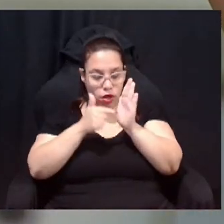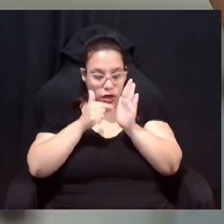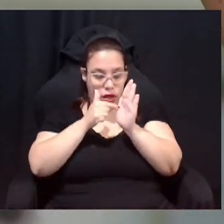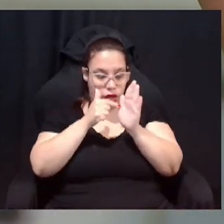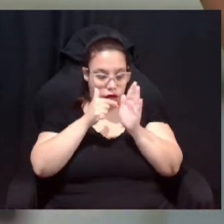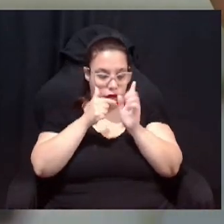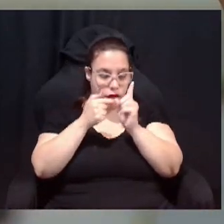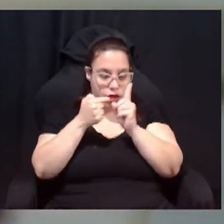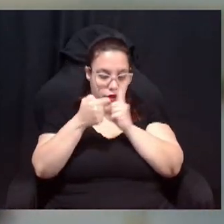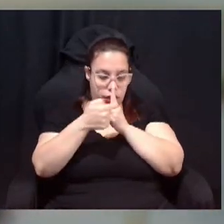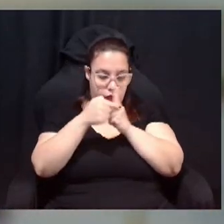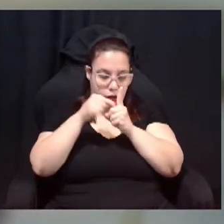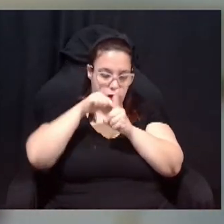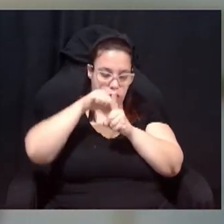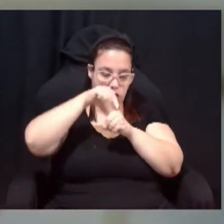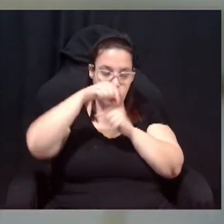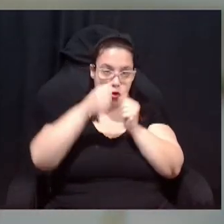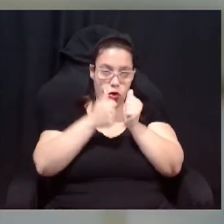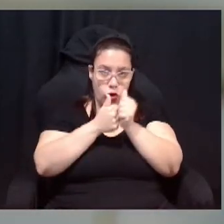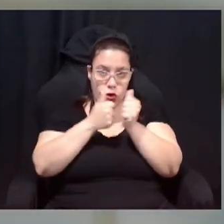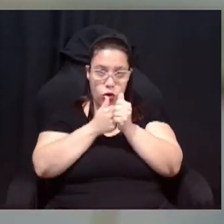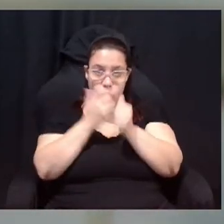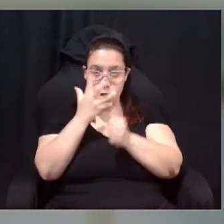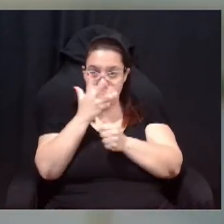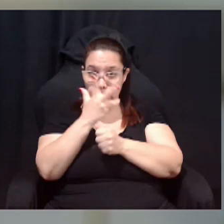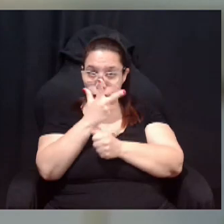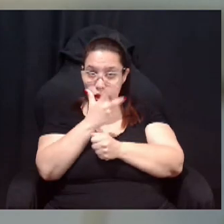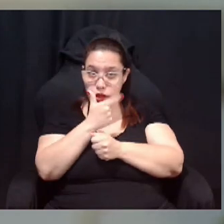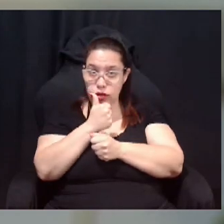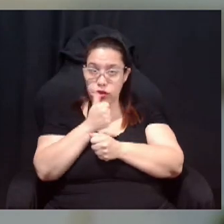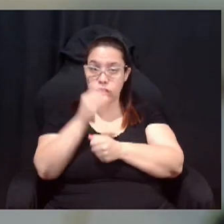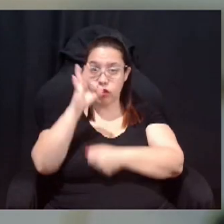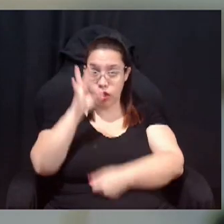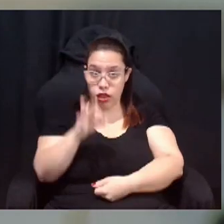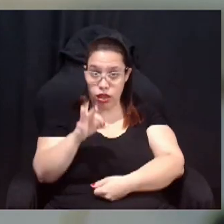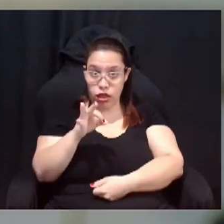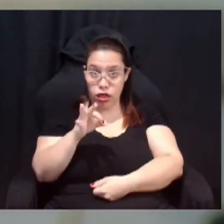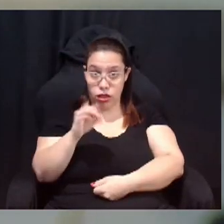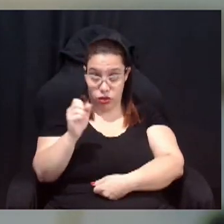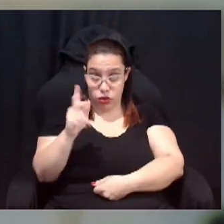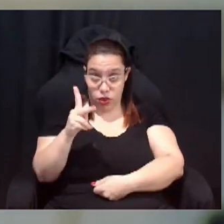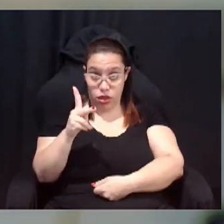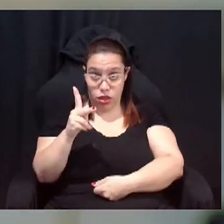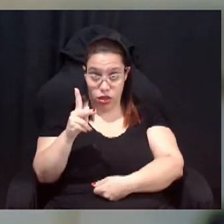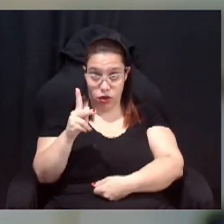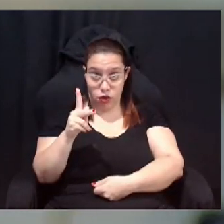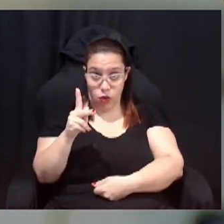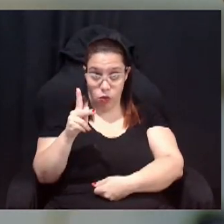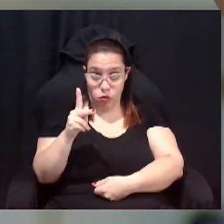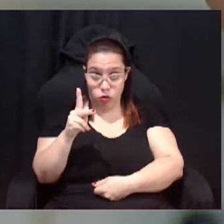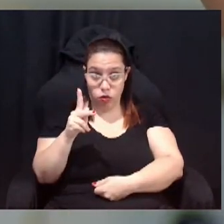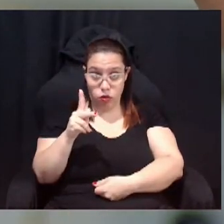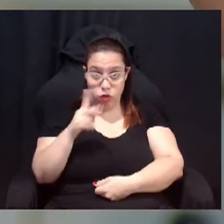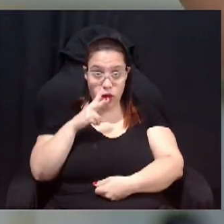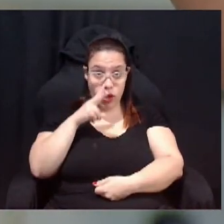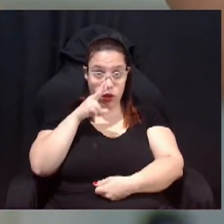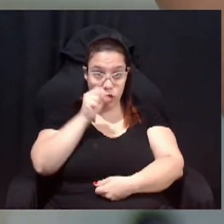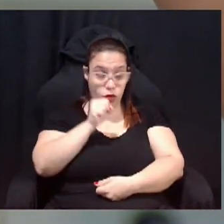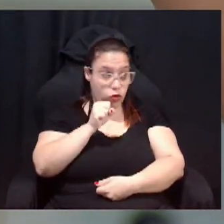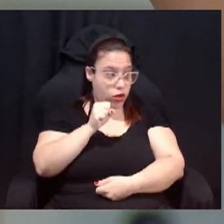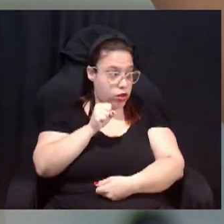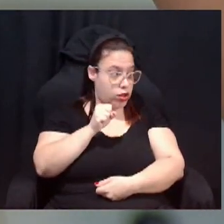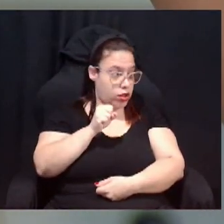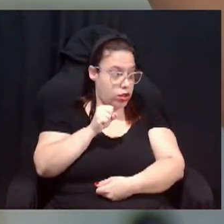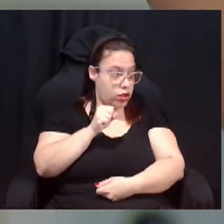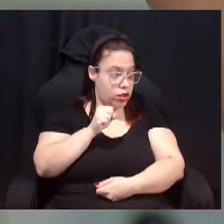que ser juntinho, bonitinho, alinhadinho, tá? Mas não tão apertado a ponto de não permitir